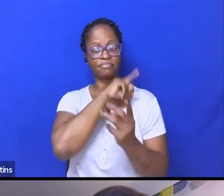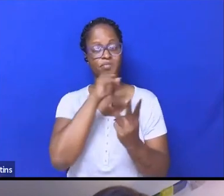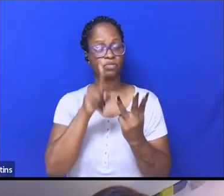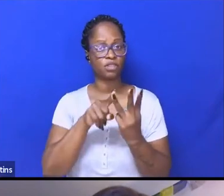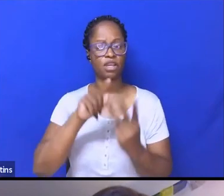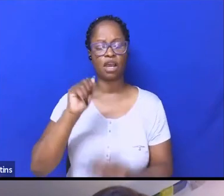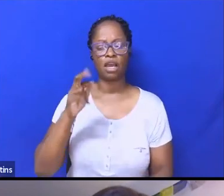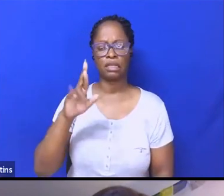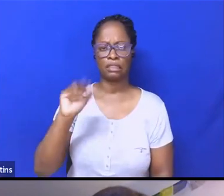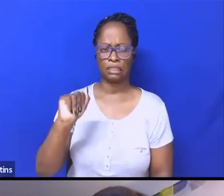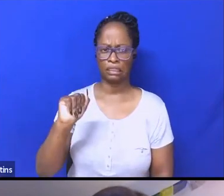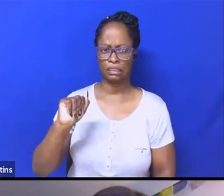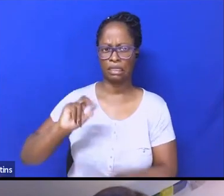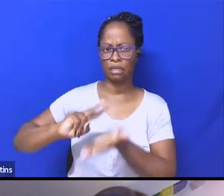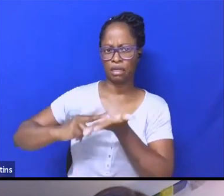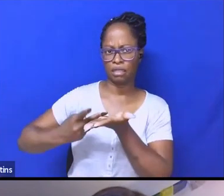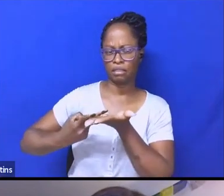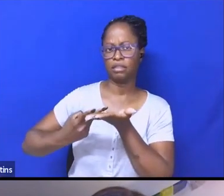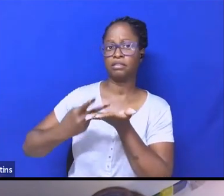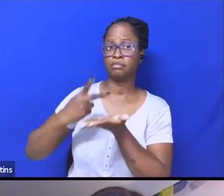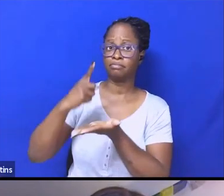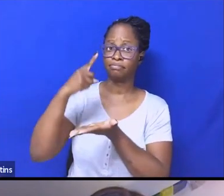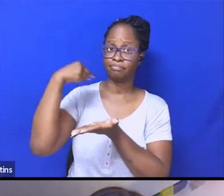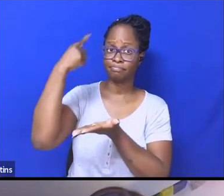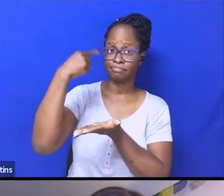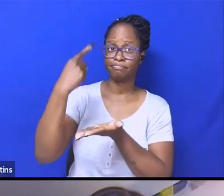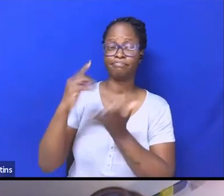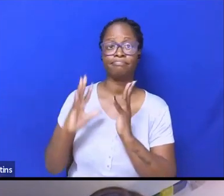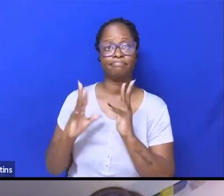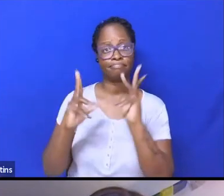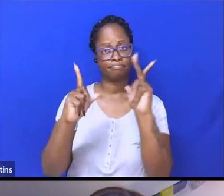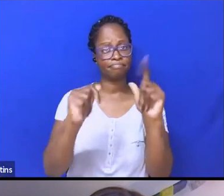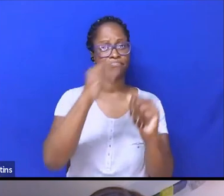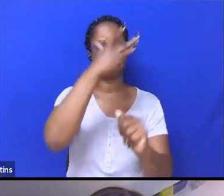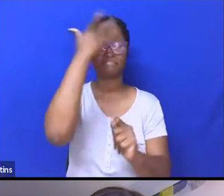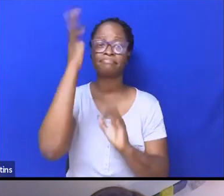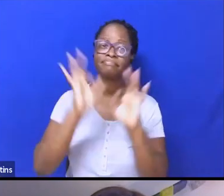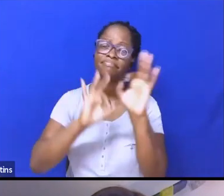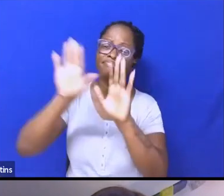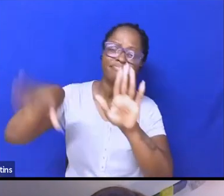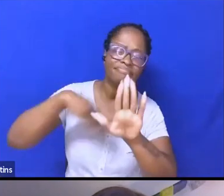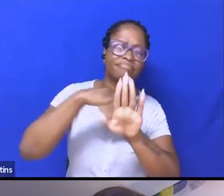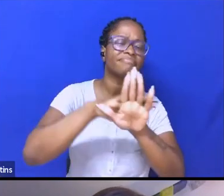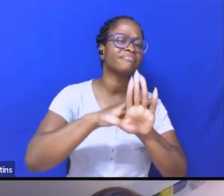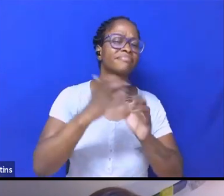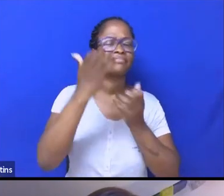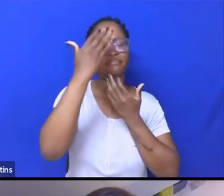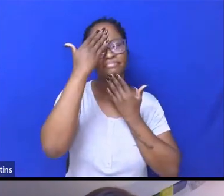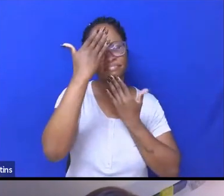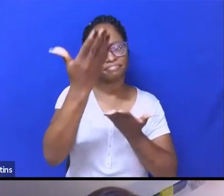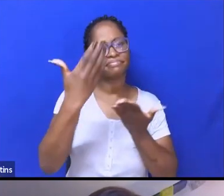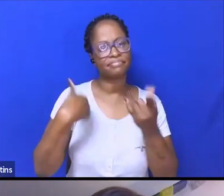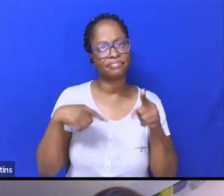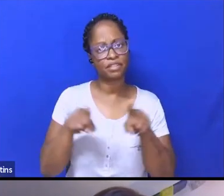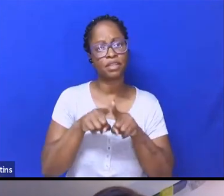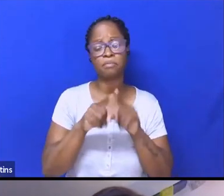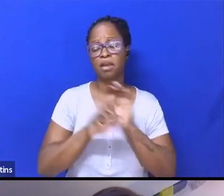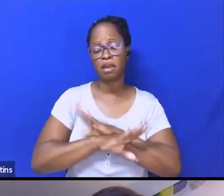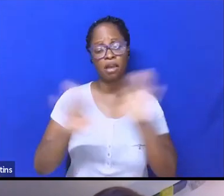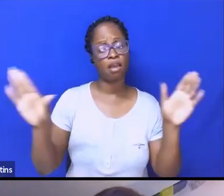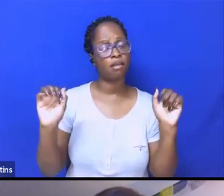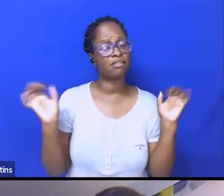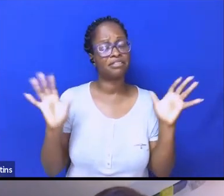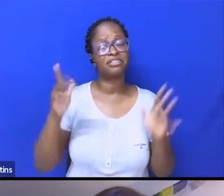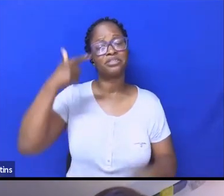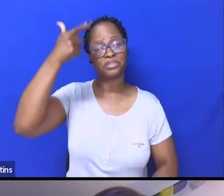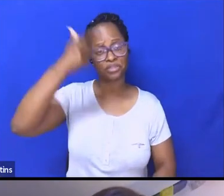Adriana que fez a tradução simultânea também todo o pessoal do background desse evento queria agradecer e enfim me despedir de novo